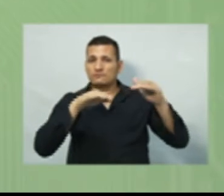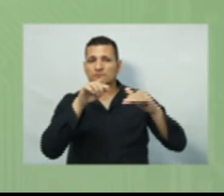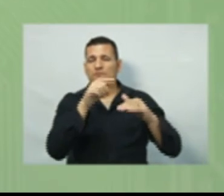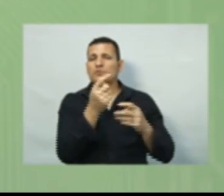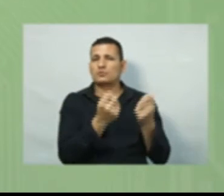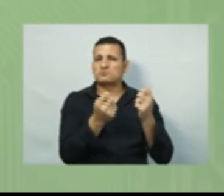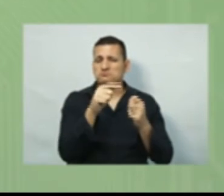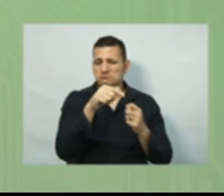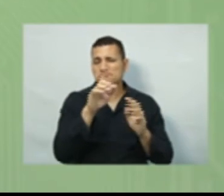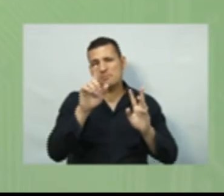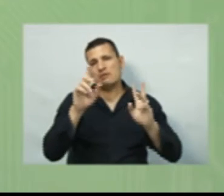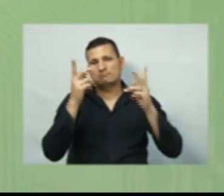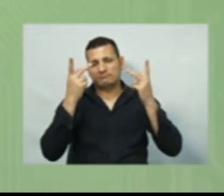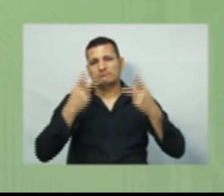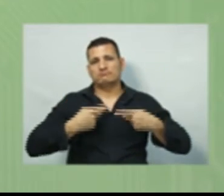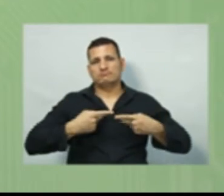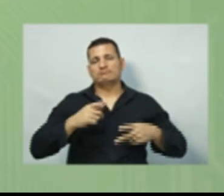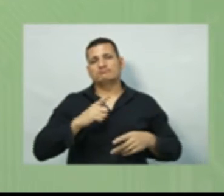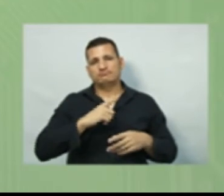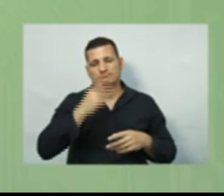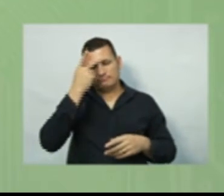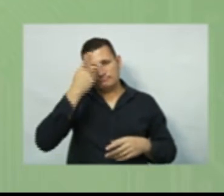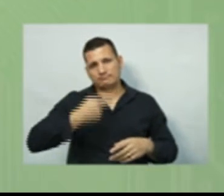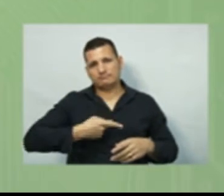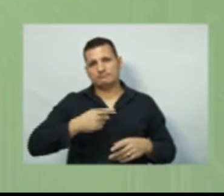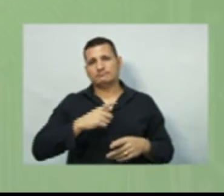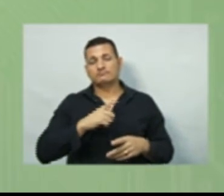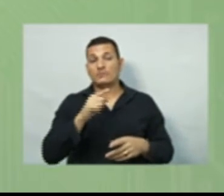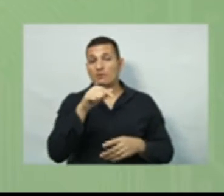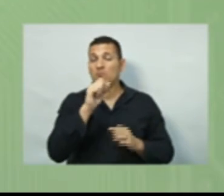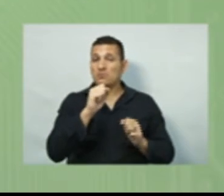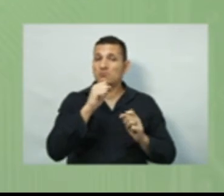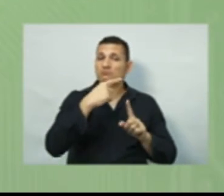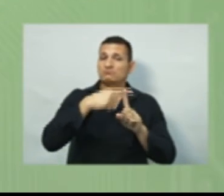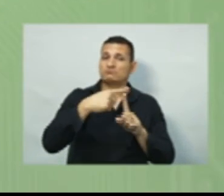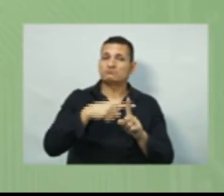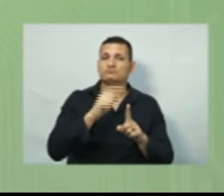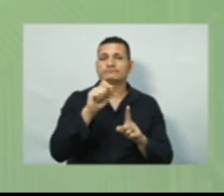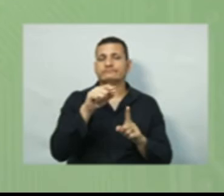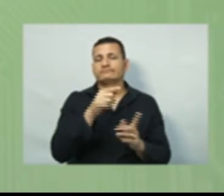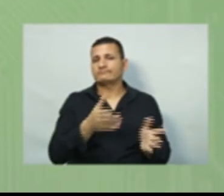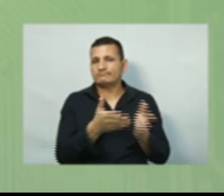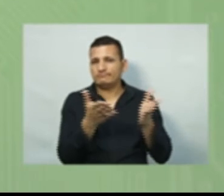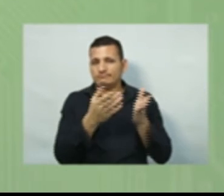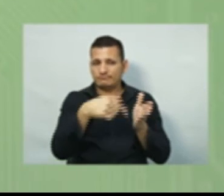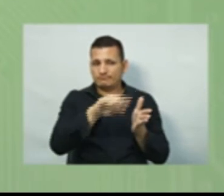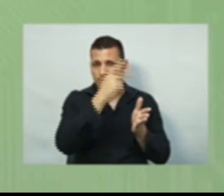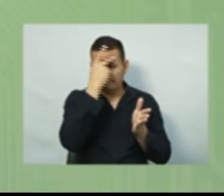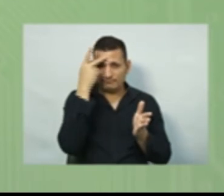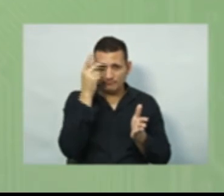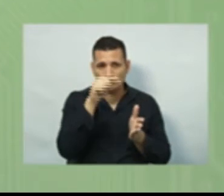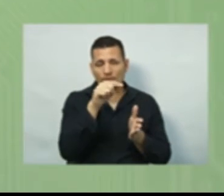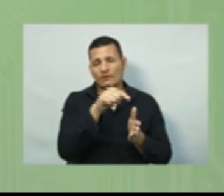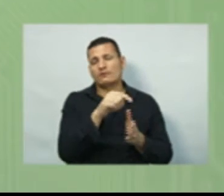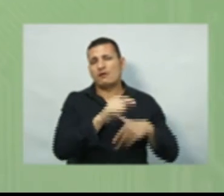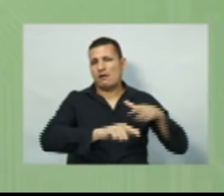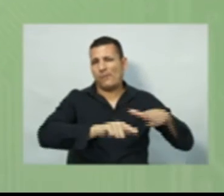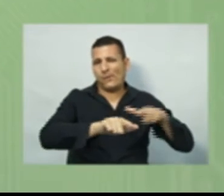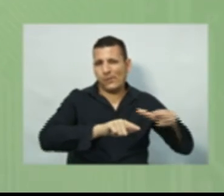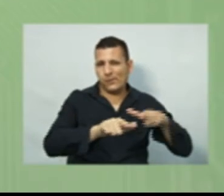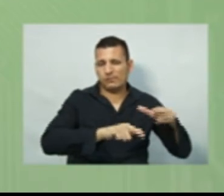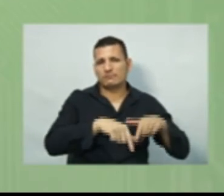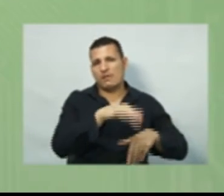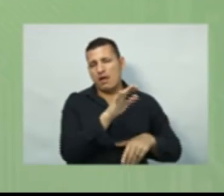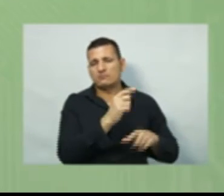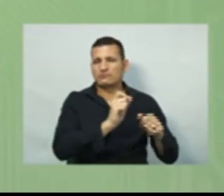como egoísmo mesmo. E essa questão pode ser muito positiva para incentivar as pessoas a produzir mais. Incentivar as pessoas a produzir mais bens,